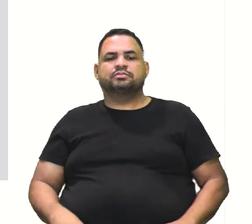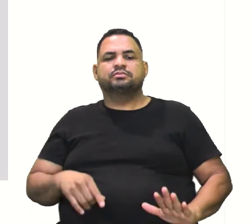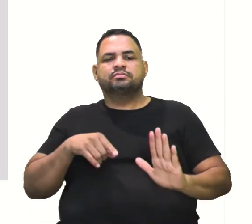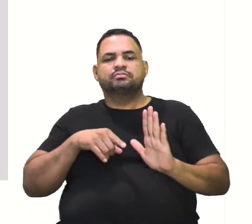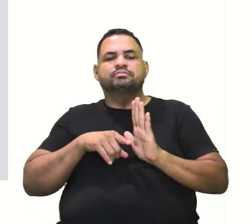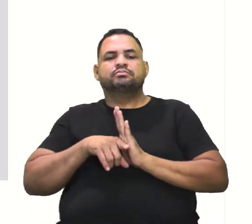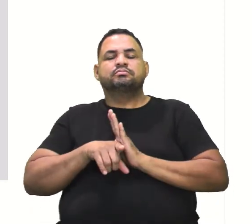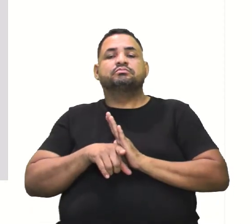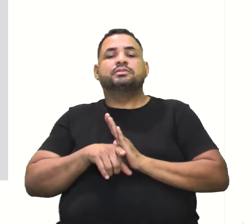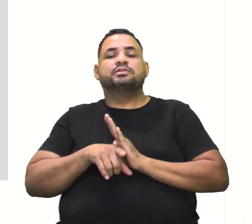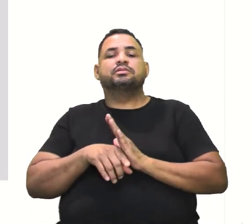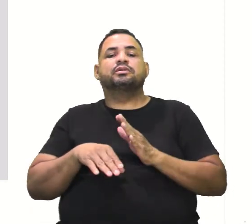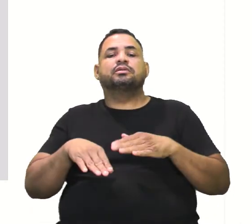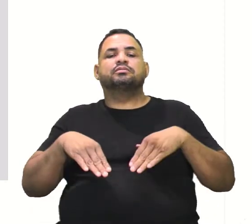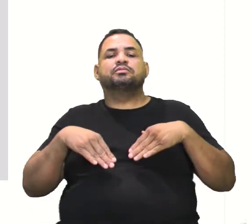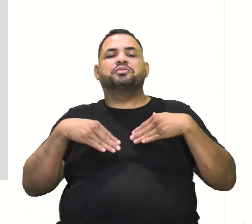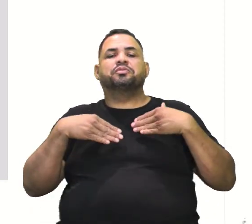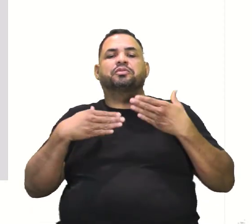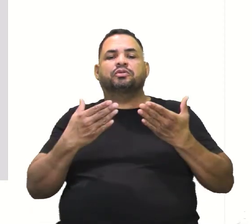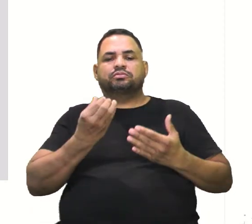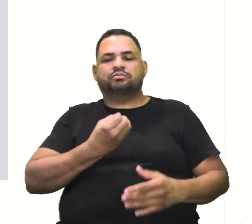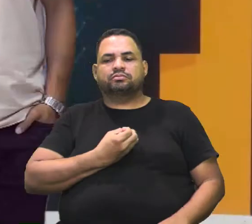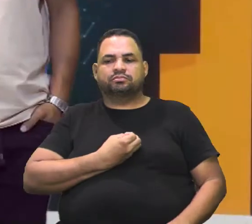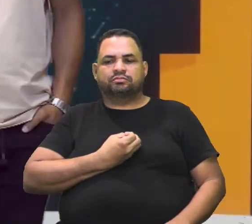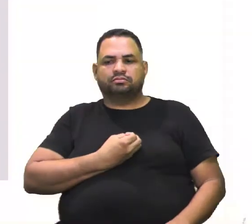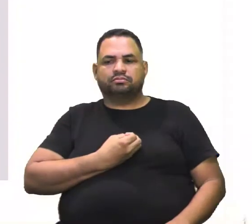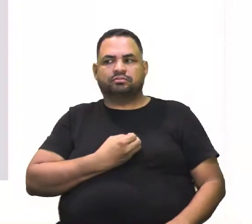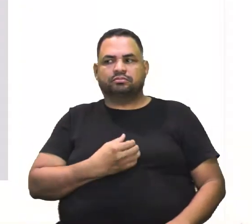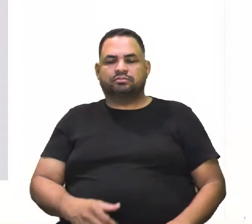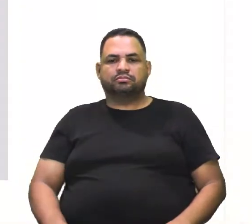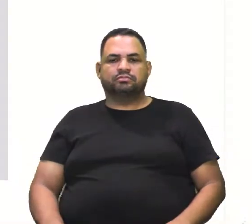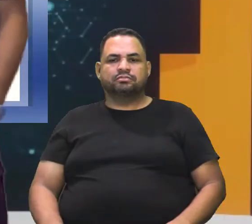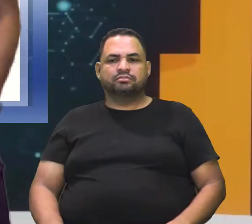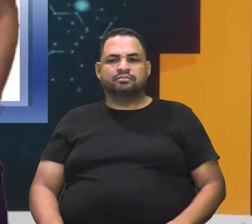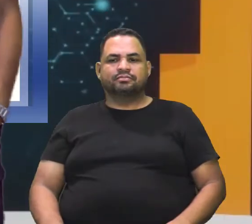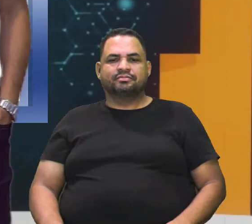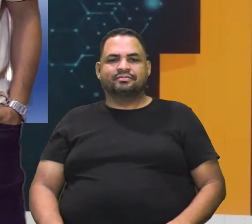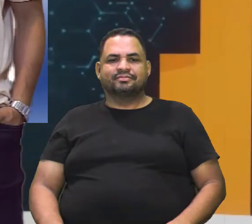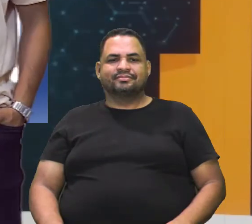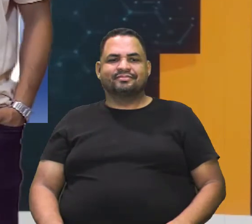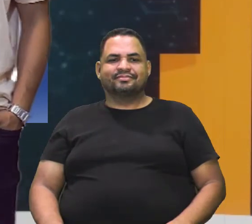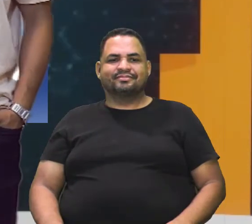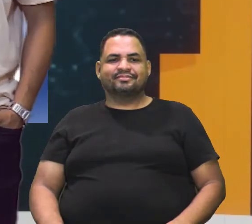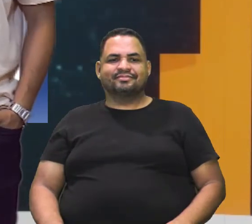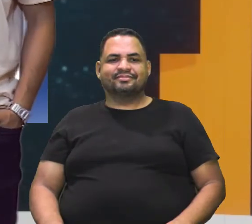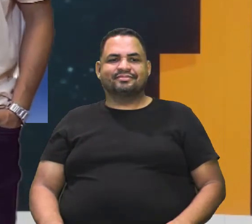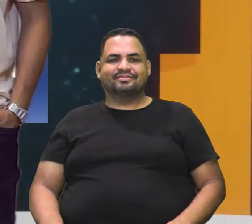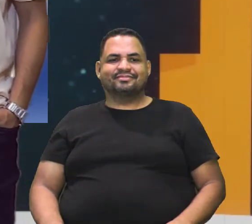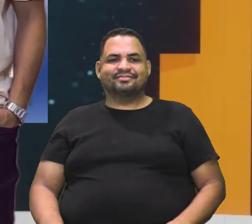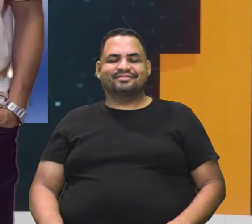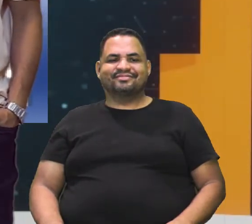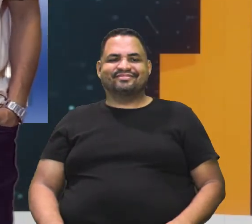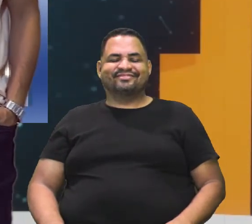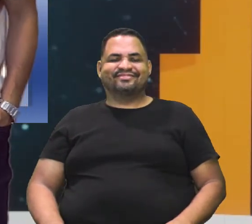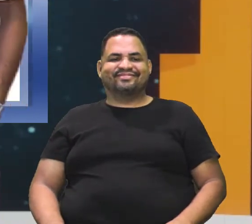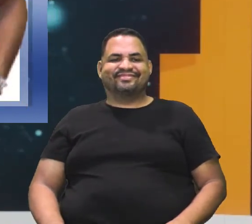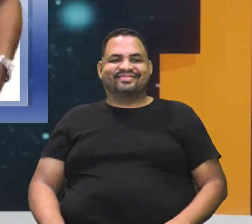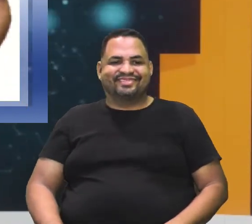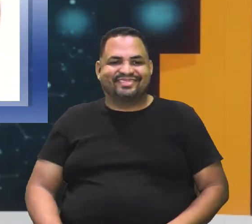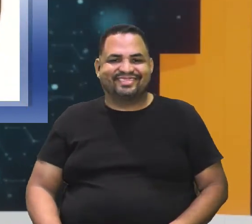pergunta é, que número é esse? Por qualquer número. Por qualquer número.